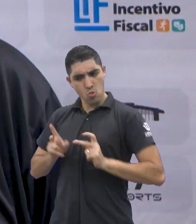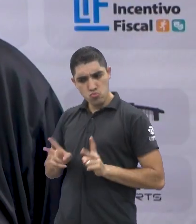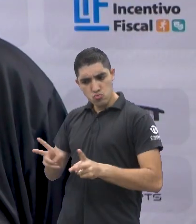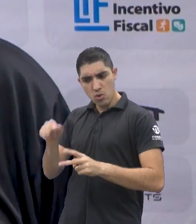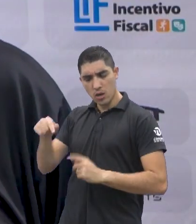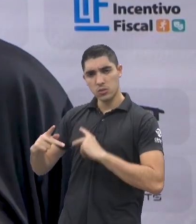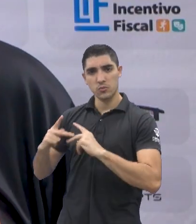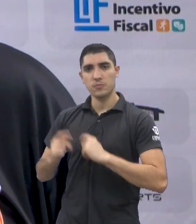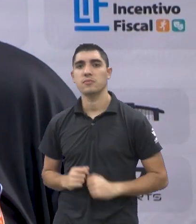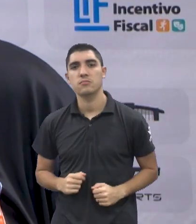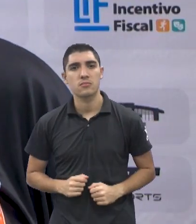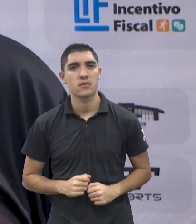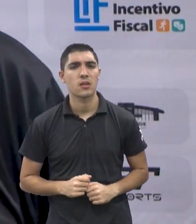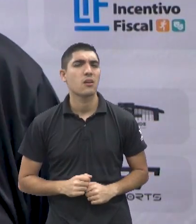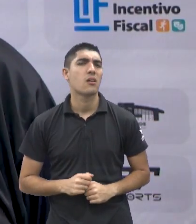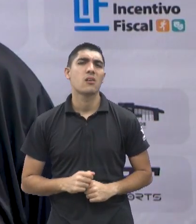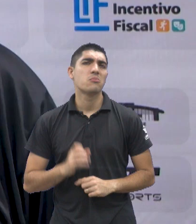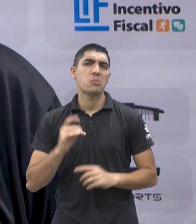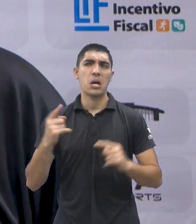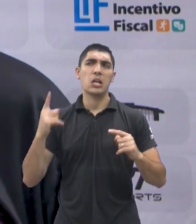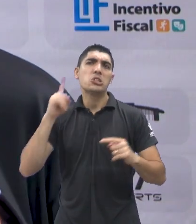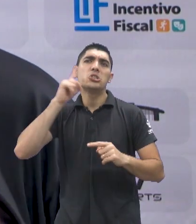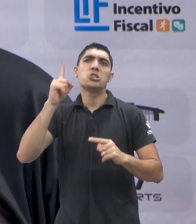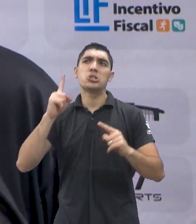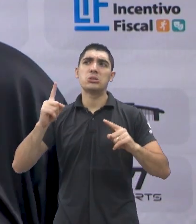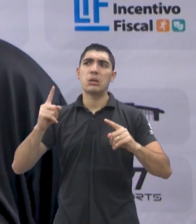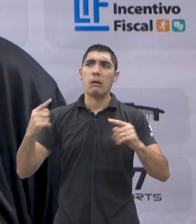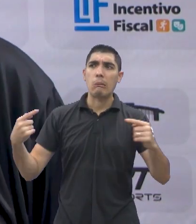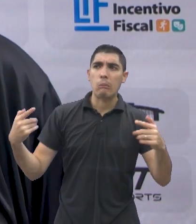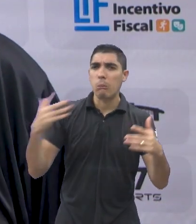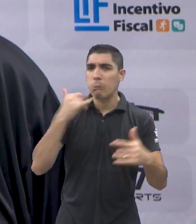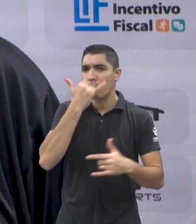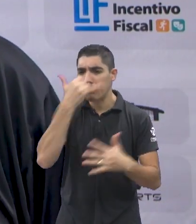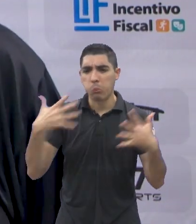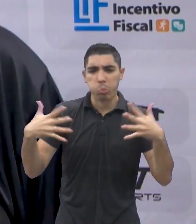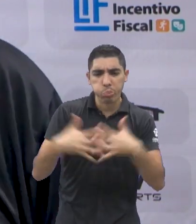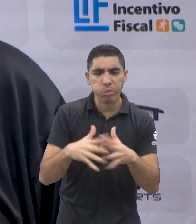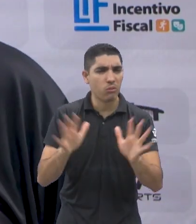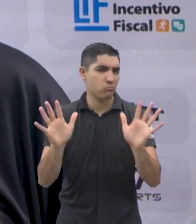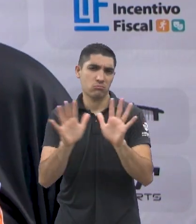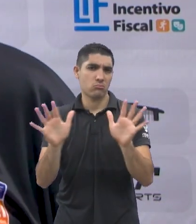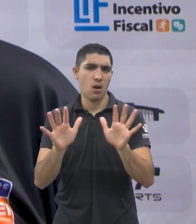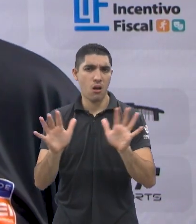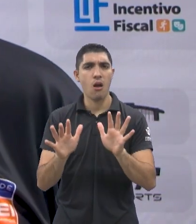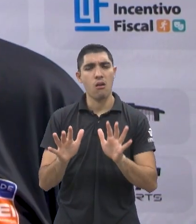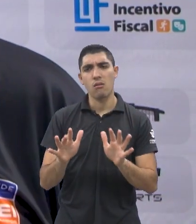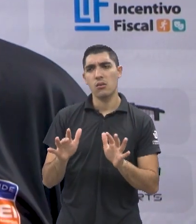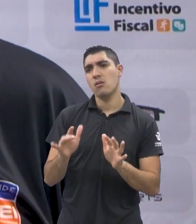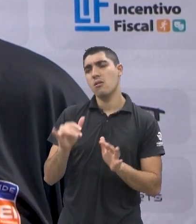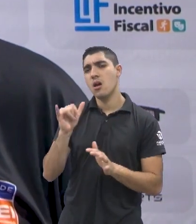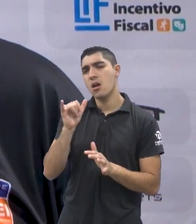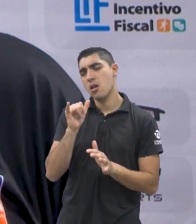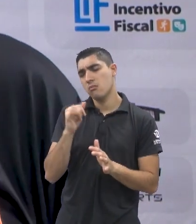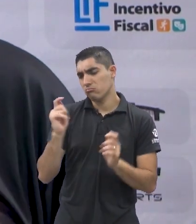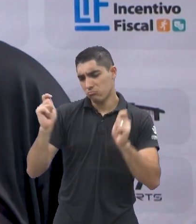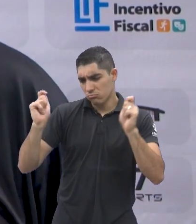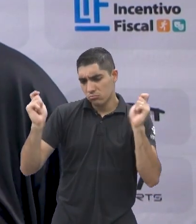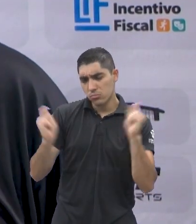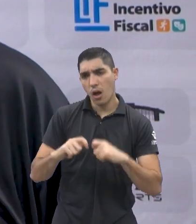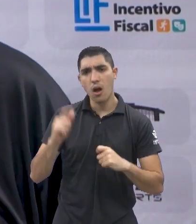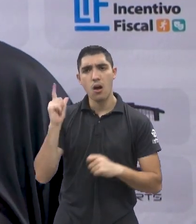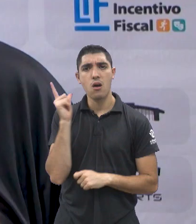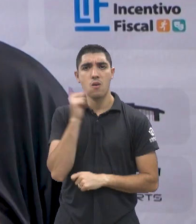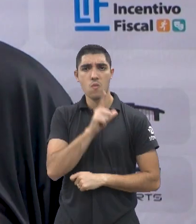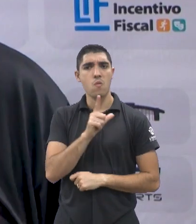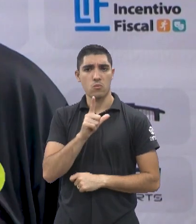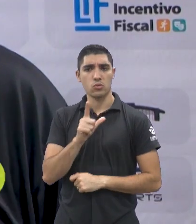coincide calendário, só ali assim um pouquinho para depois do Paulista tem alguns eventos, mas só tem a agregar